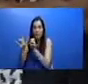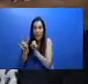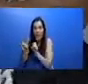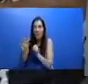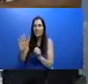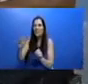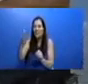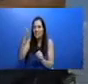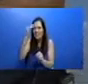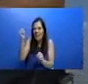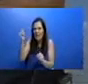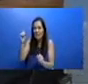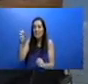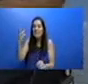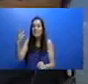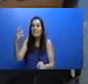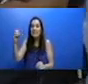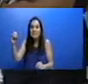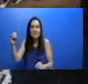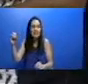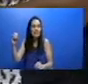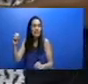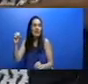dúzias e meia. Combinado?